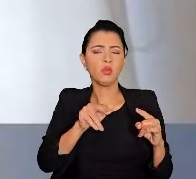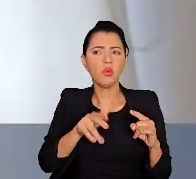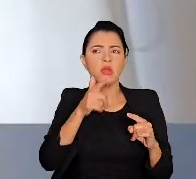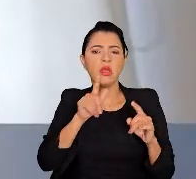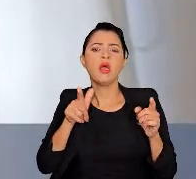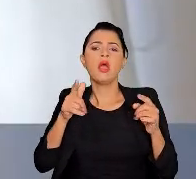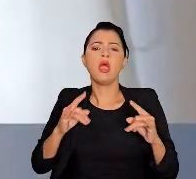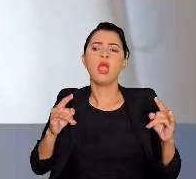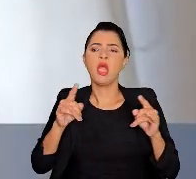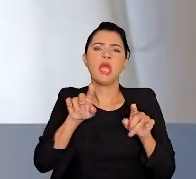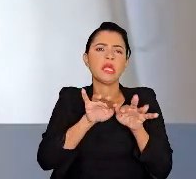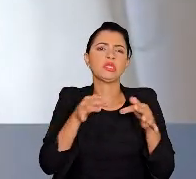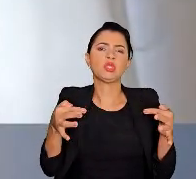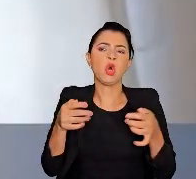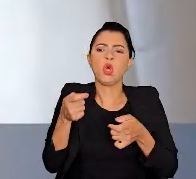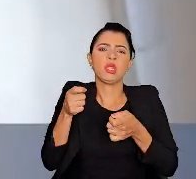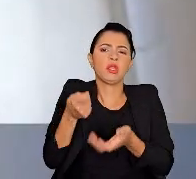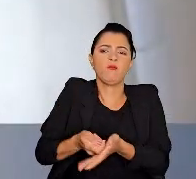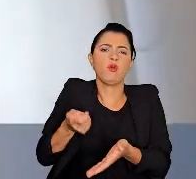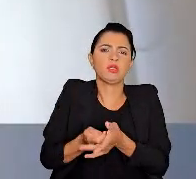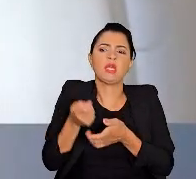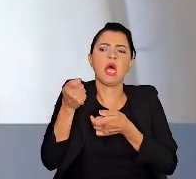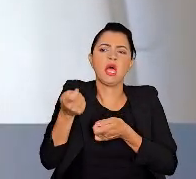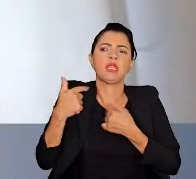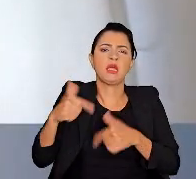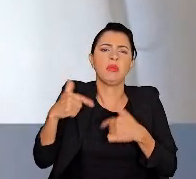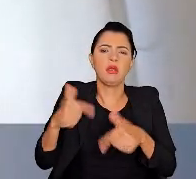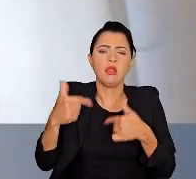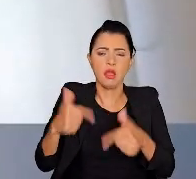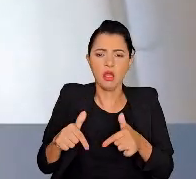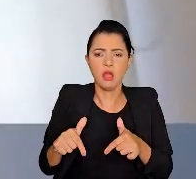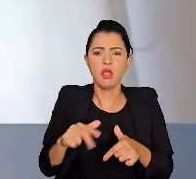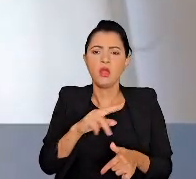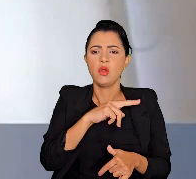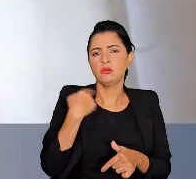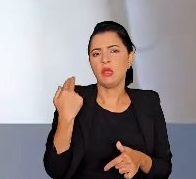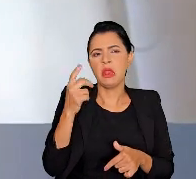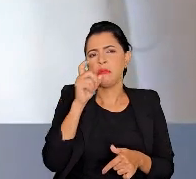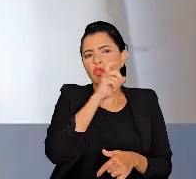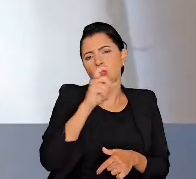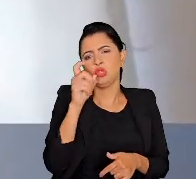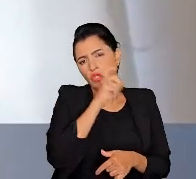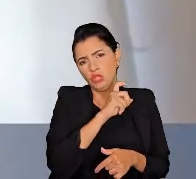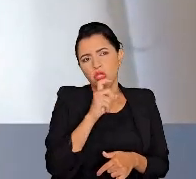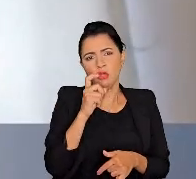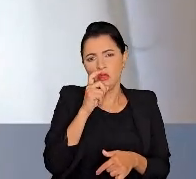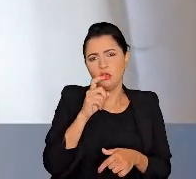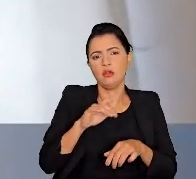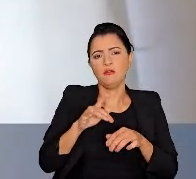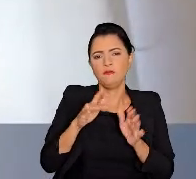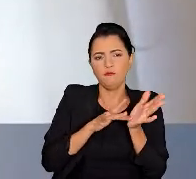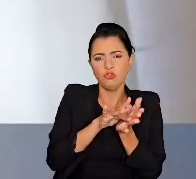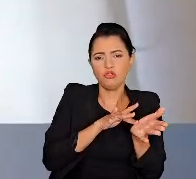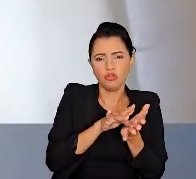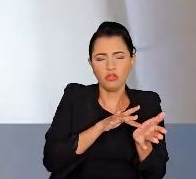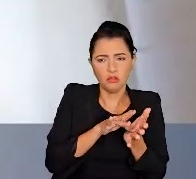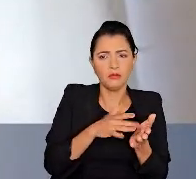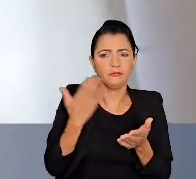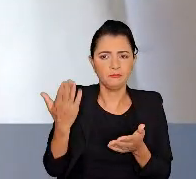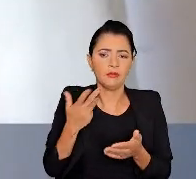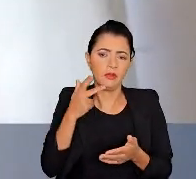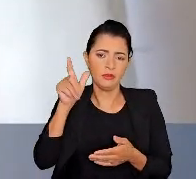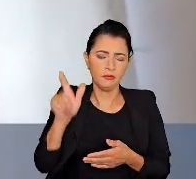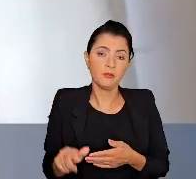de trabalho forçado. O Holocausto seria, assim, uma mentira forjada. Com base nisso, houve